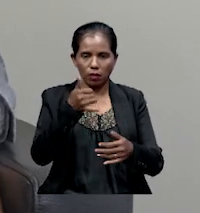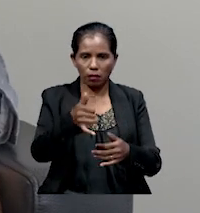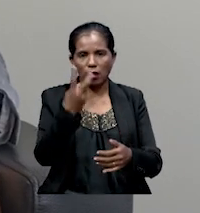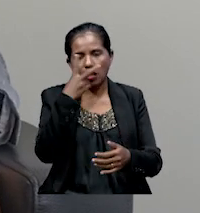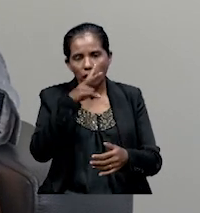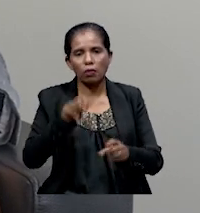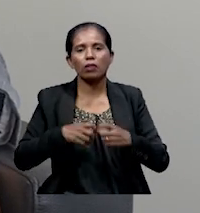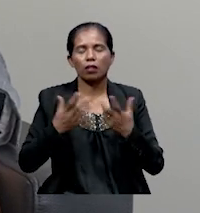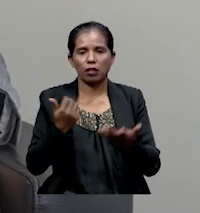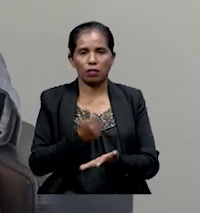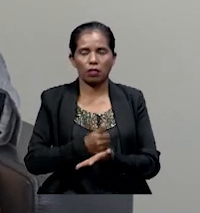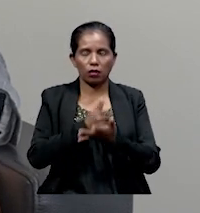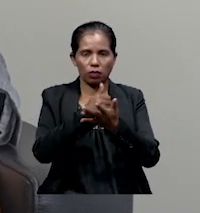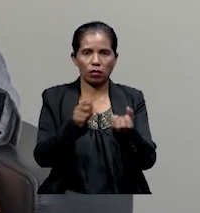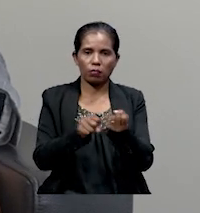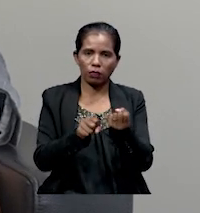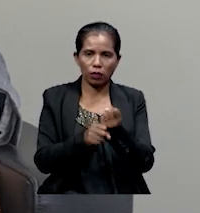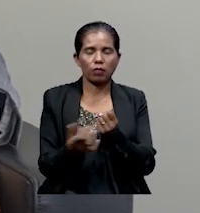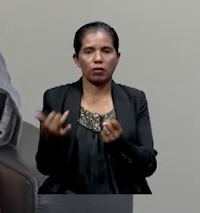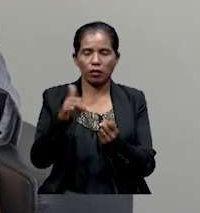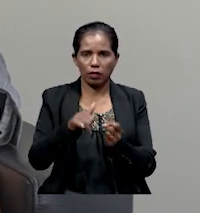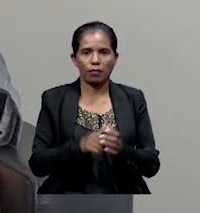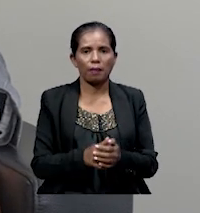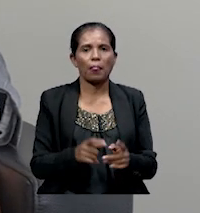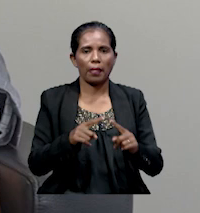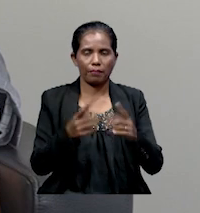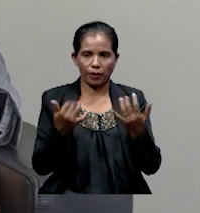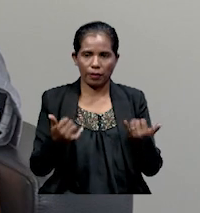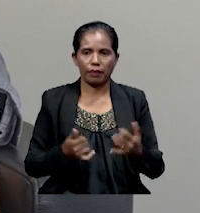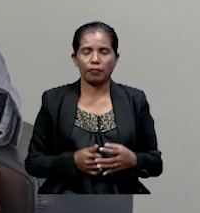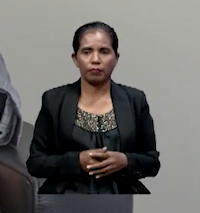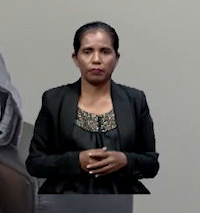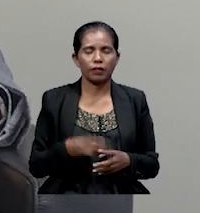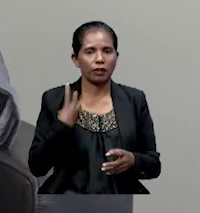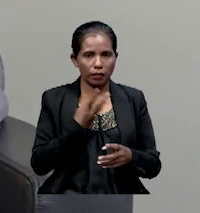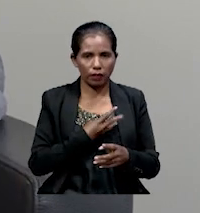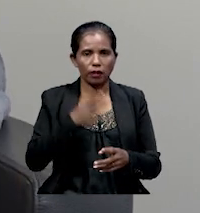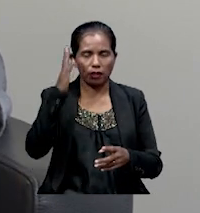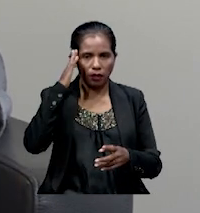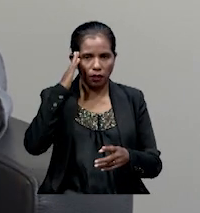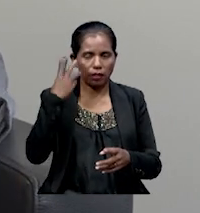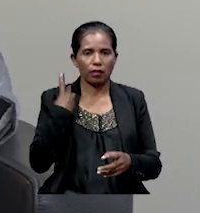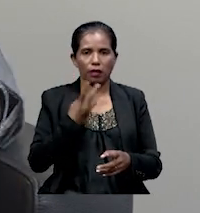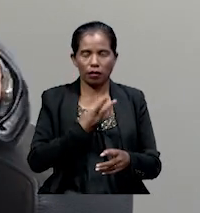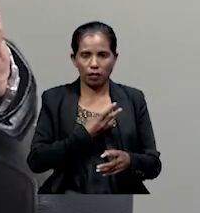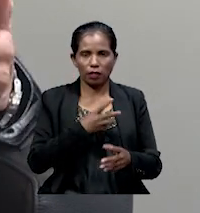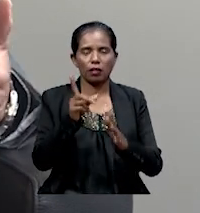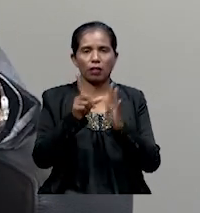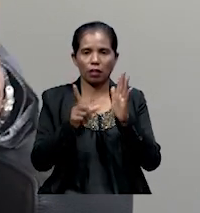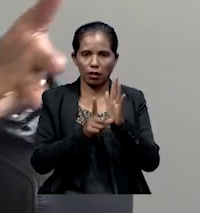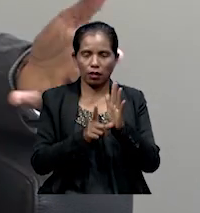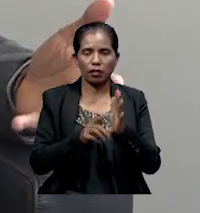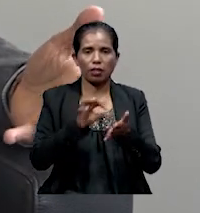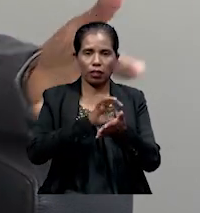que tá vele for apoio vacira então e né quando ita até ter de ambe ita me consagrou ras até ter ita